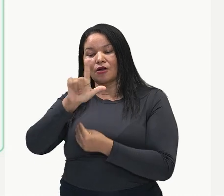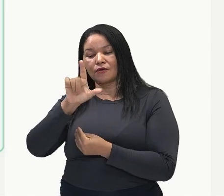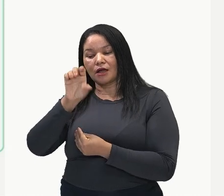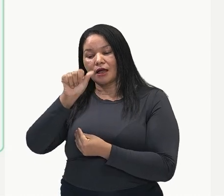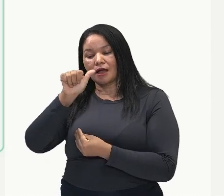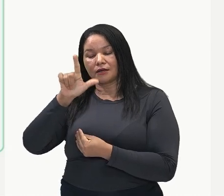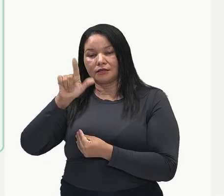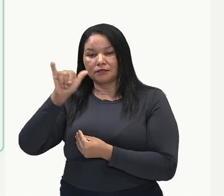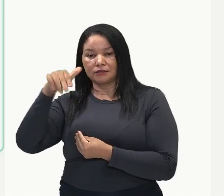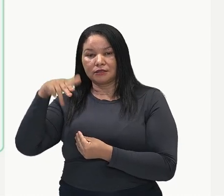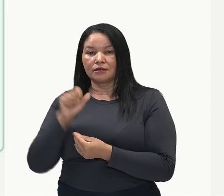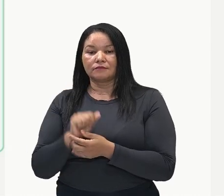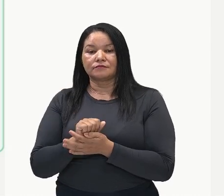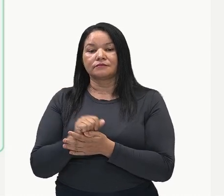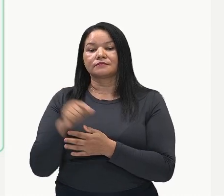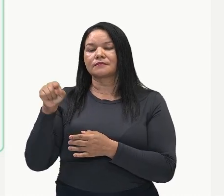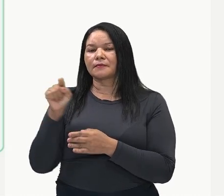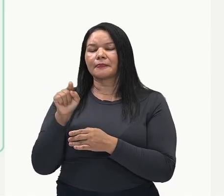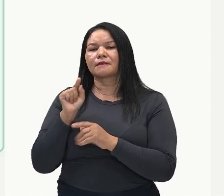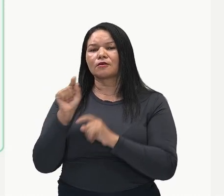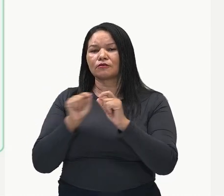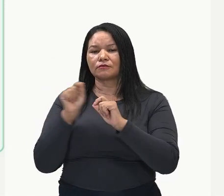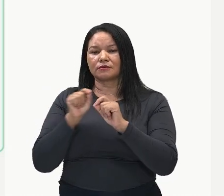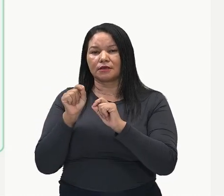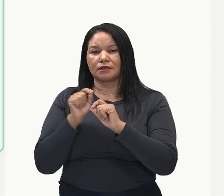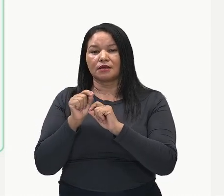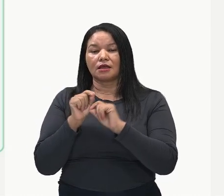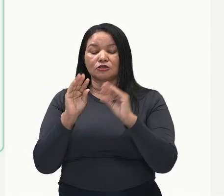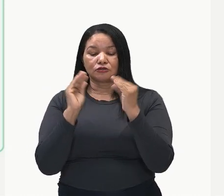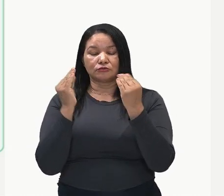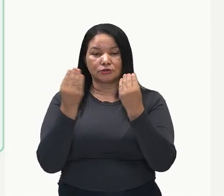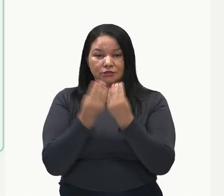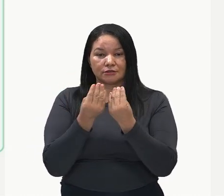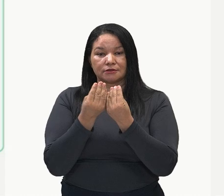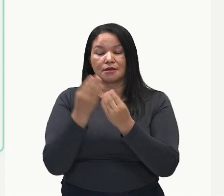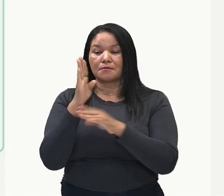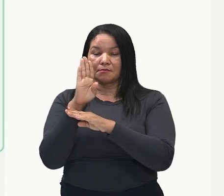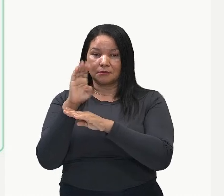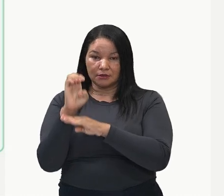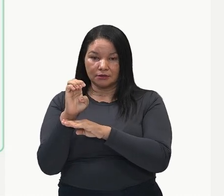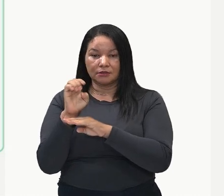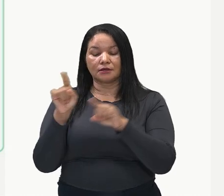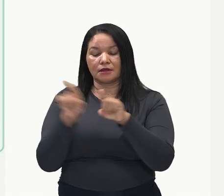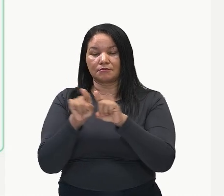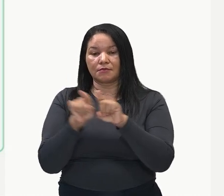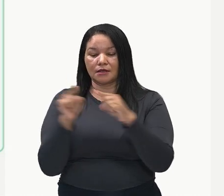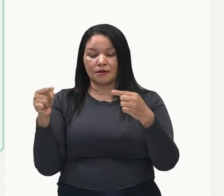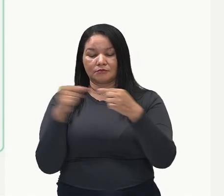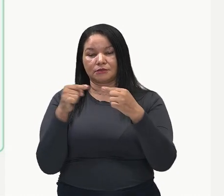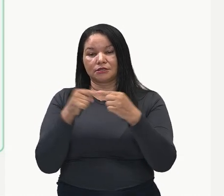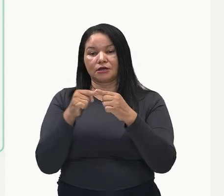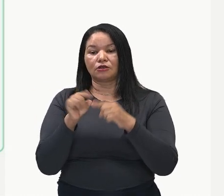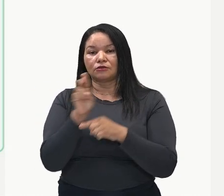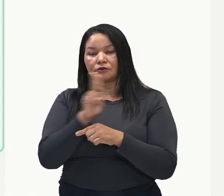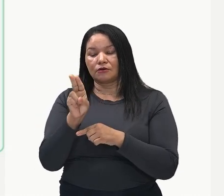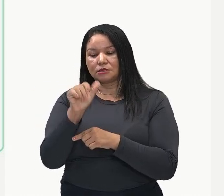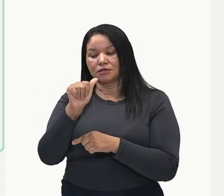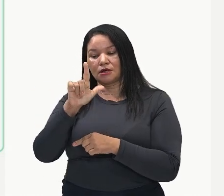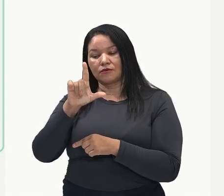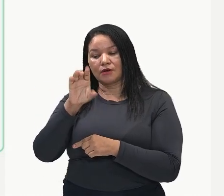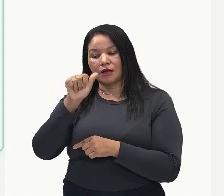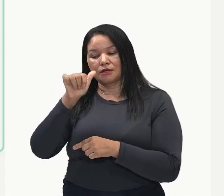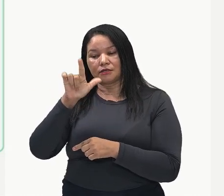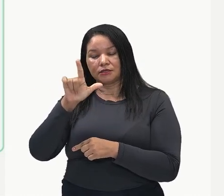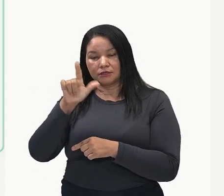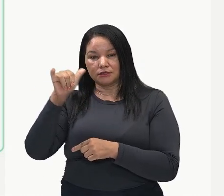substâncias consideradas básicas, elas também recebem esse nome, né, de substâncias alcalinas, mas significa a mesma coisa.